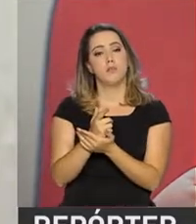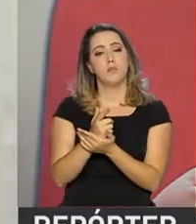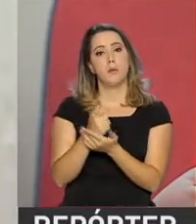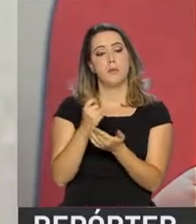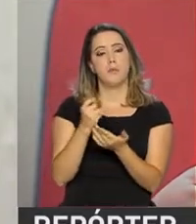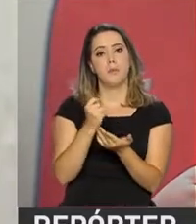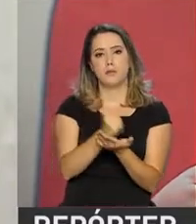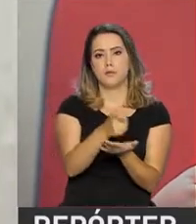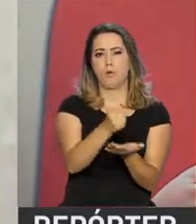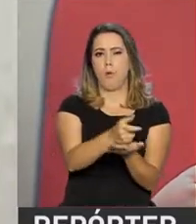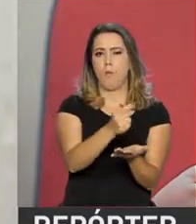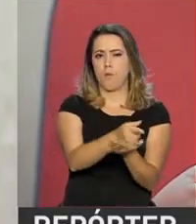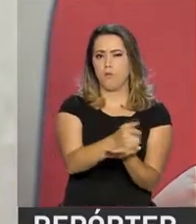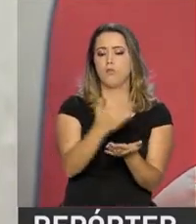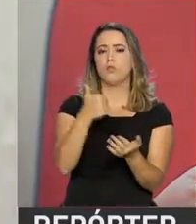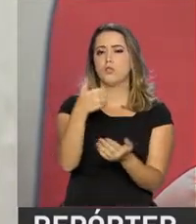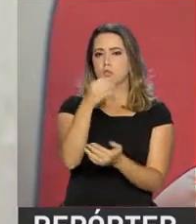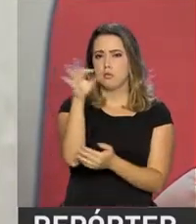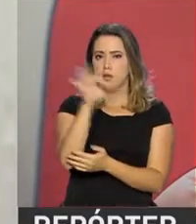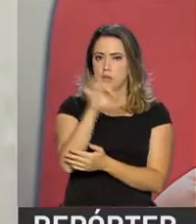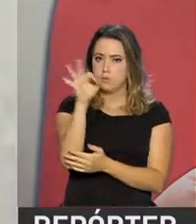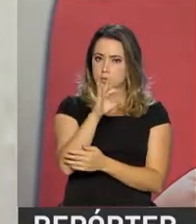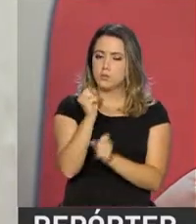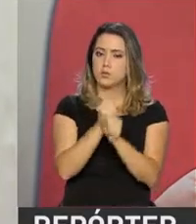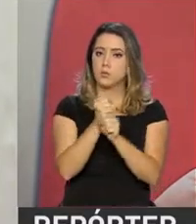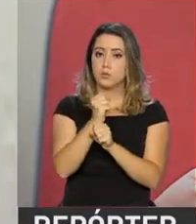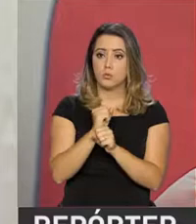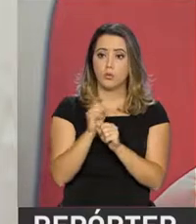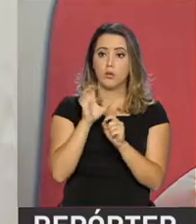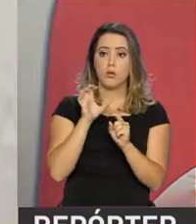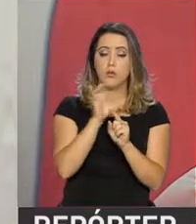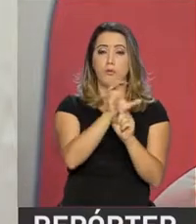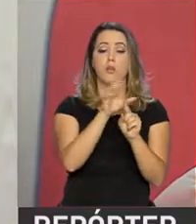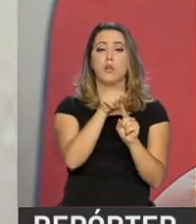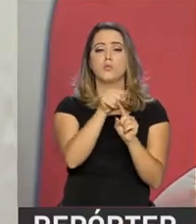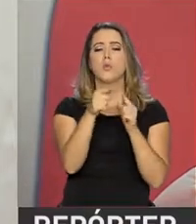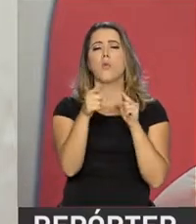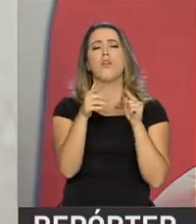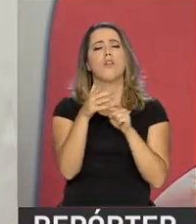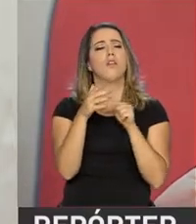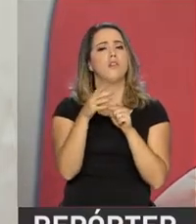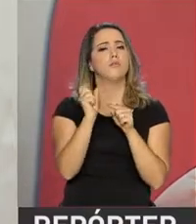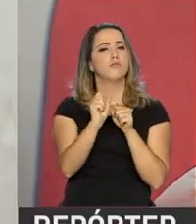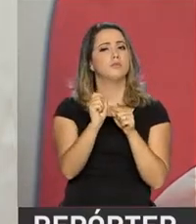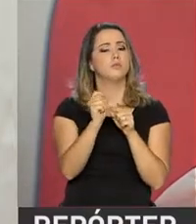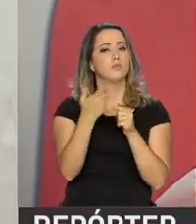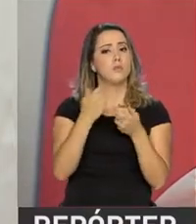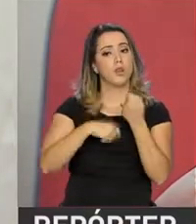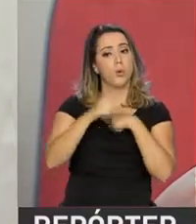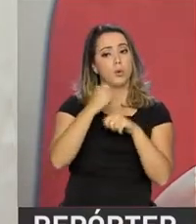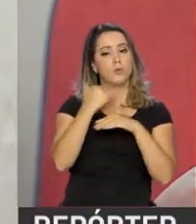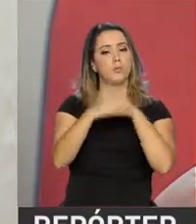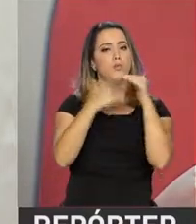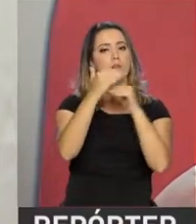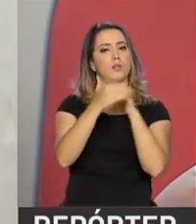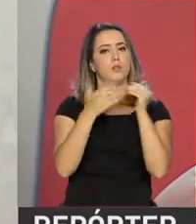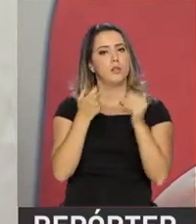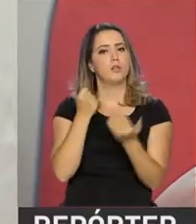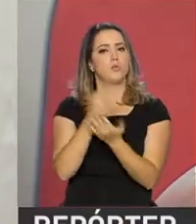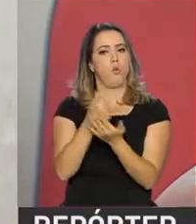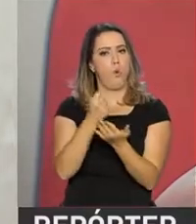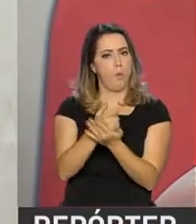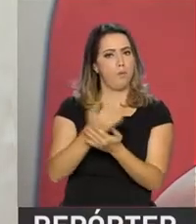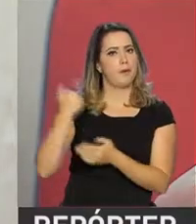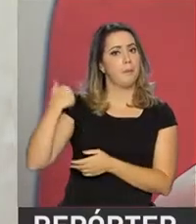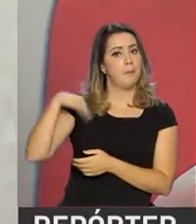é um resultado direto da retomada do crescimento da atividade econômica é brasileira que faz